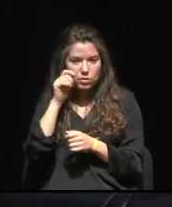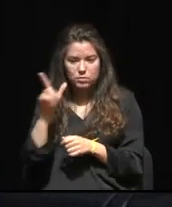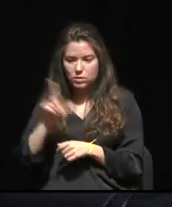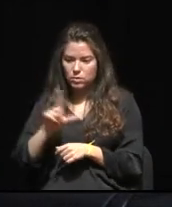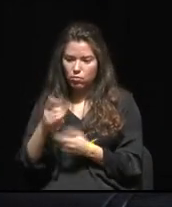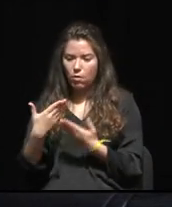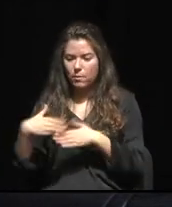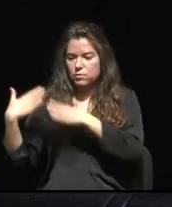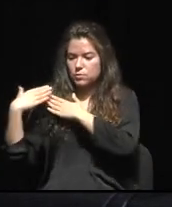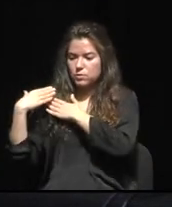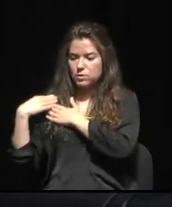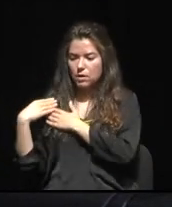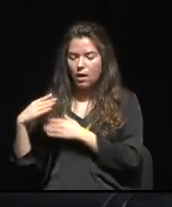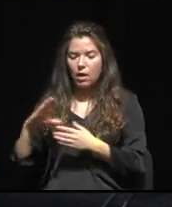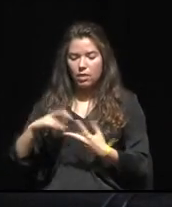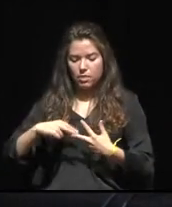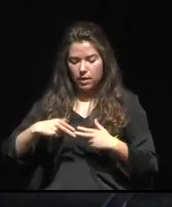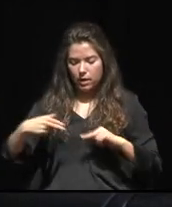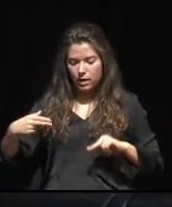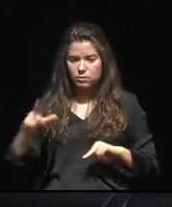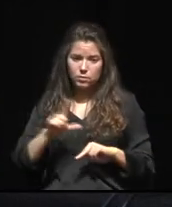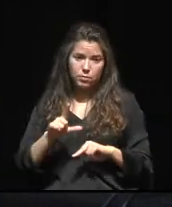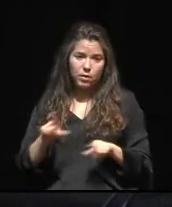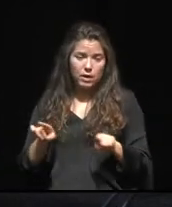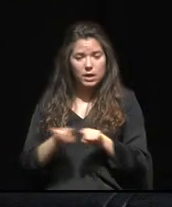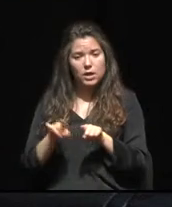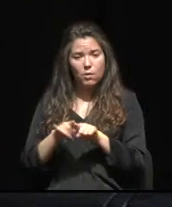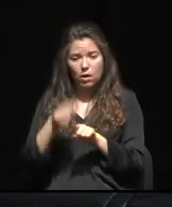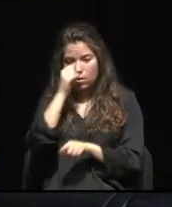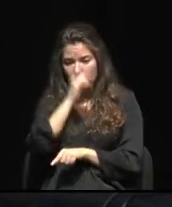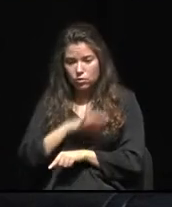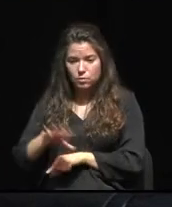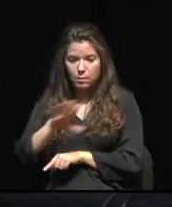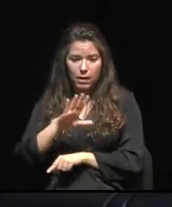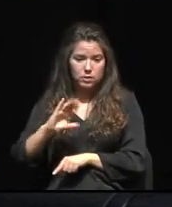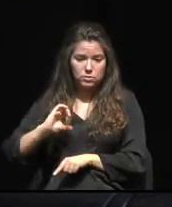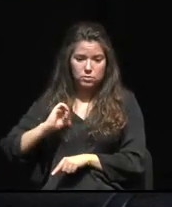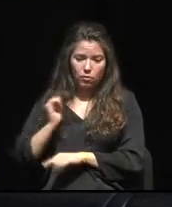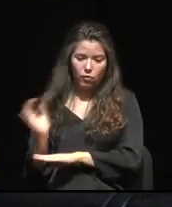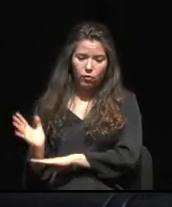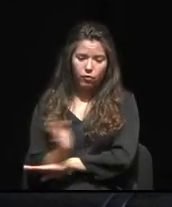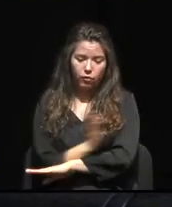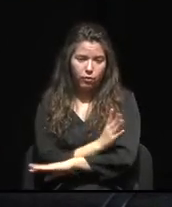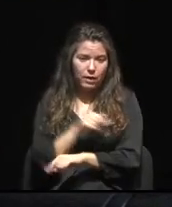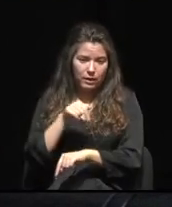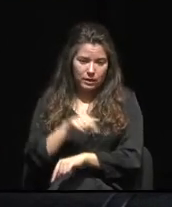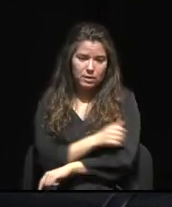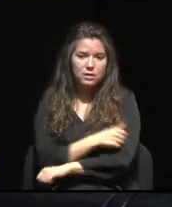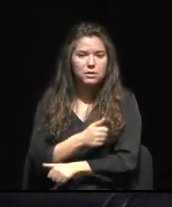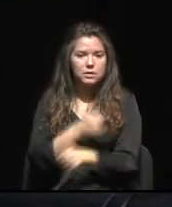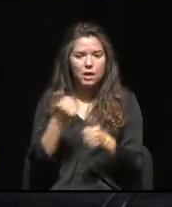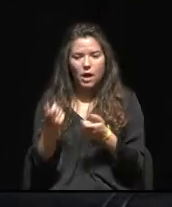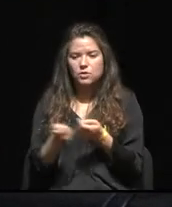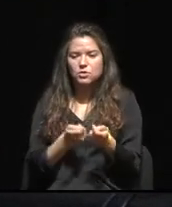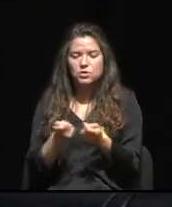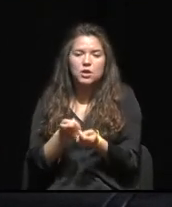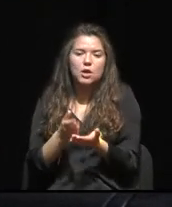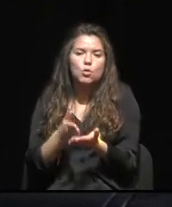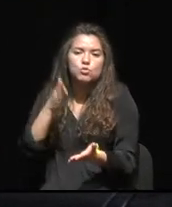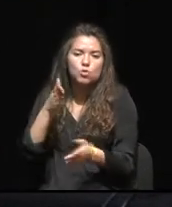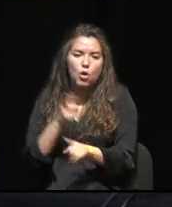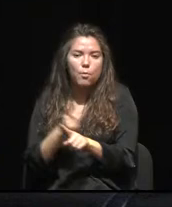sobre responsabilidade da Câmara Municipal como os outros espaços verdes da cidade é essencial garantir que a Tapada das necessidades não é gerida como uma